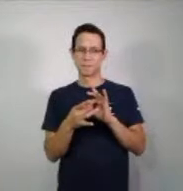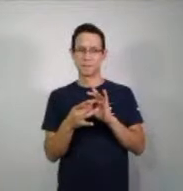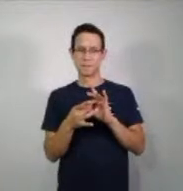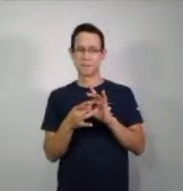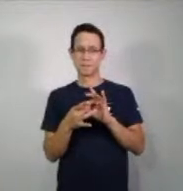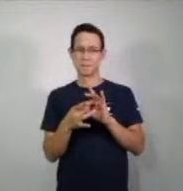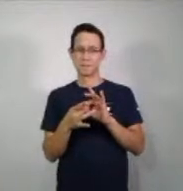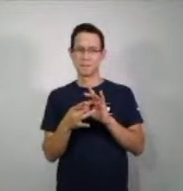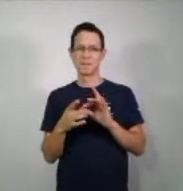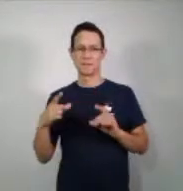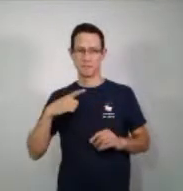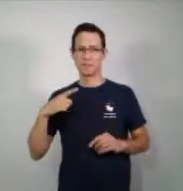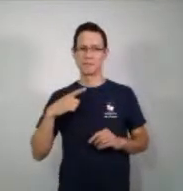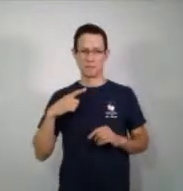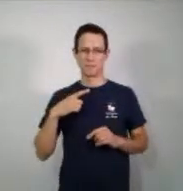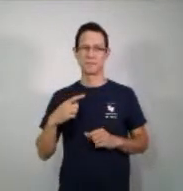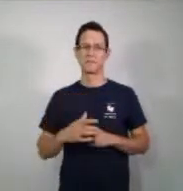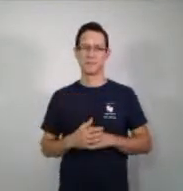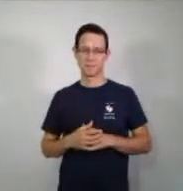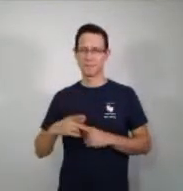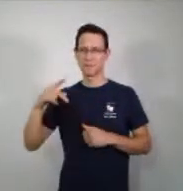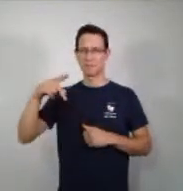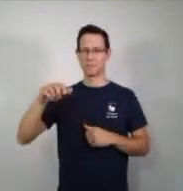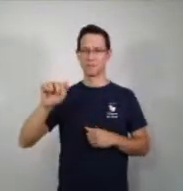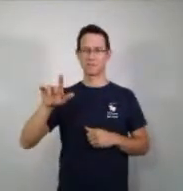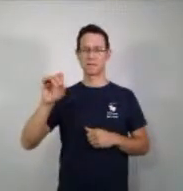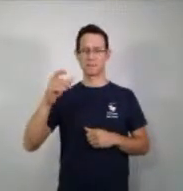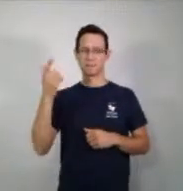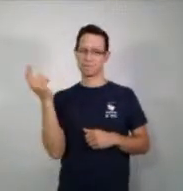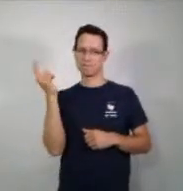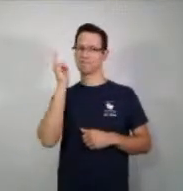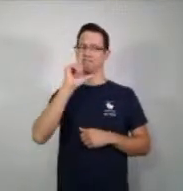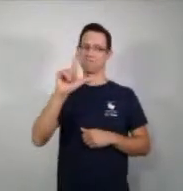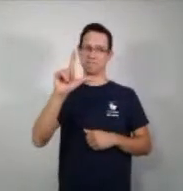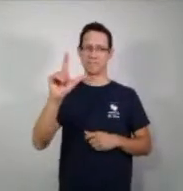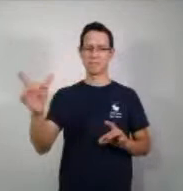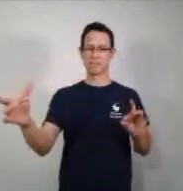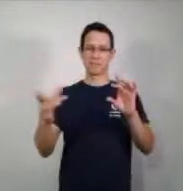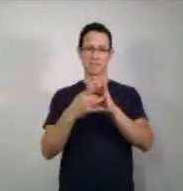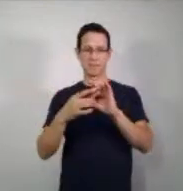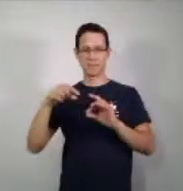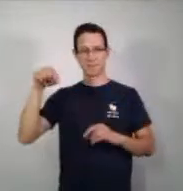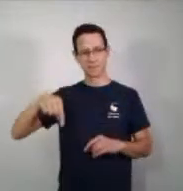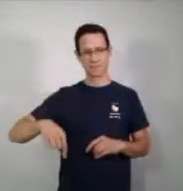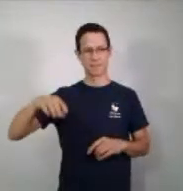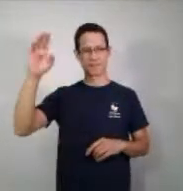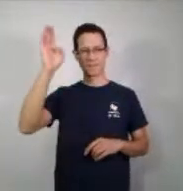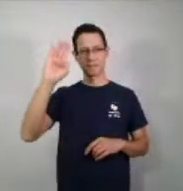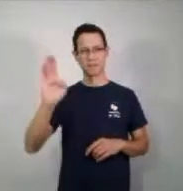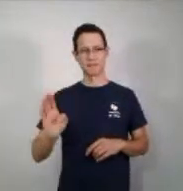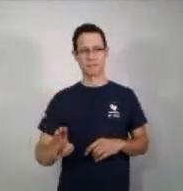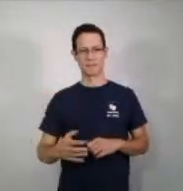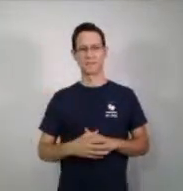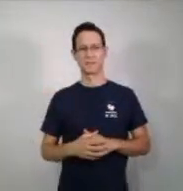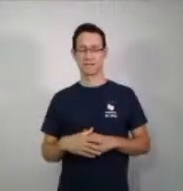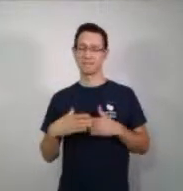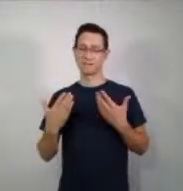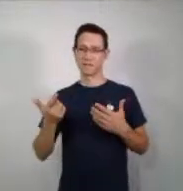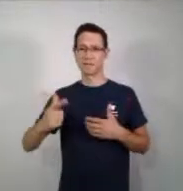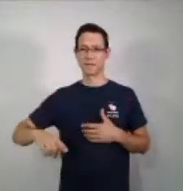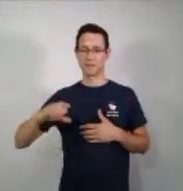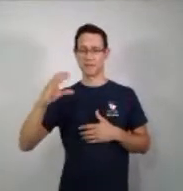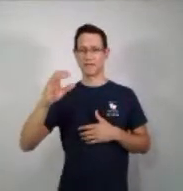raízes, né, que o Paulo criou, que o Paulo criou no Brasil. Sem dúvida, né, a Cecília Meirelles, né,